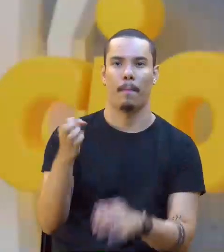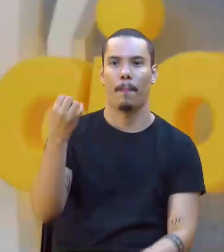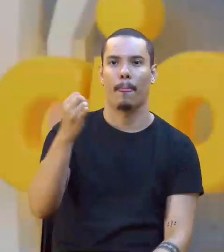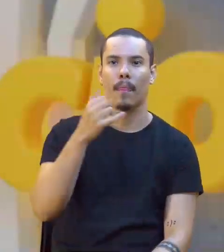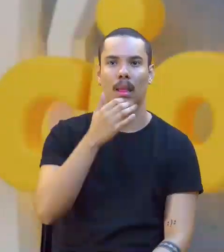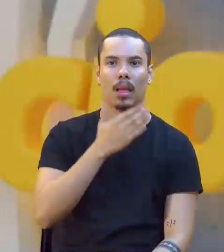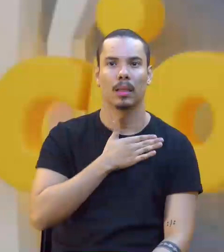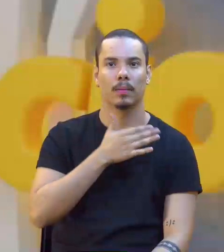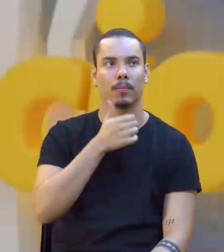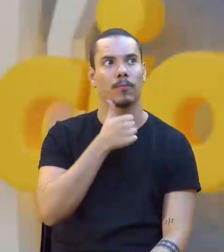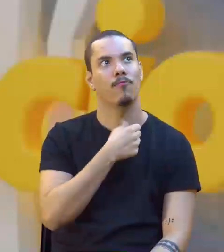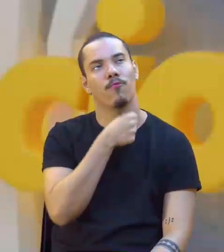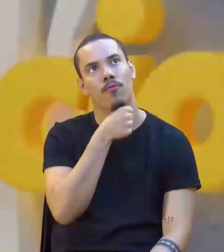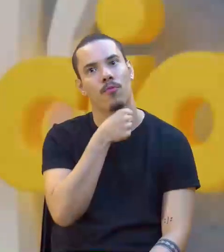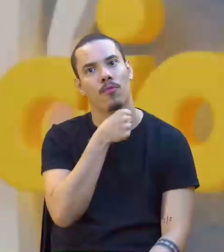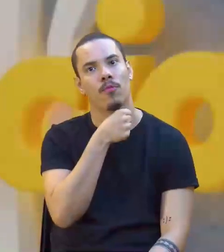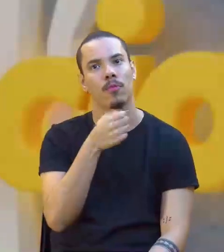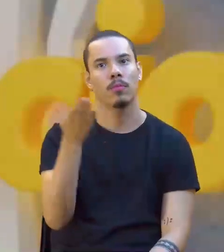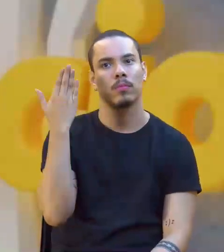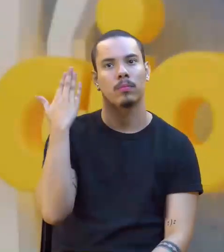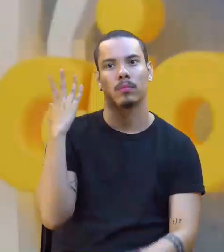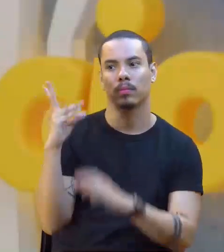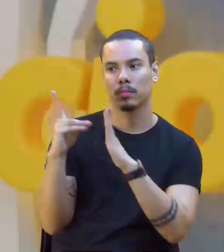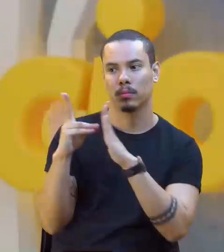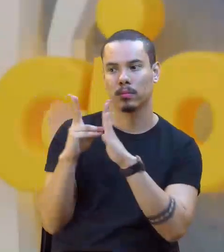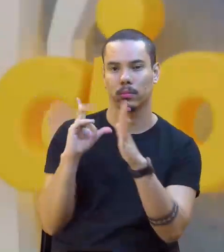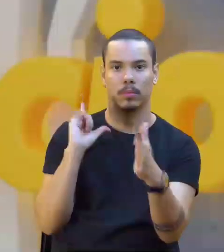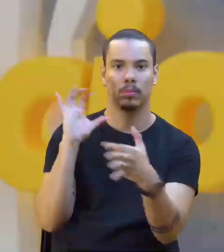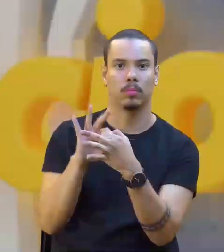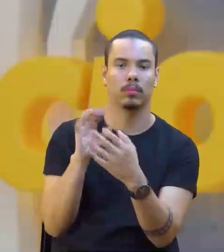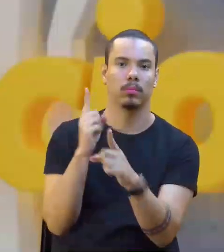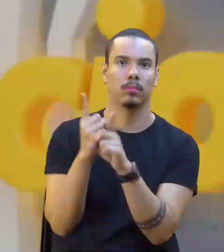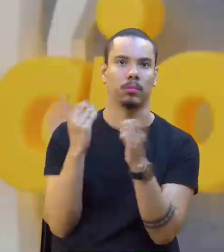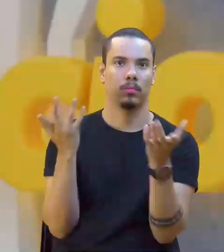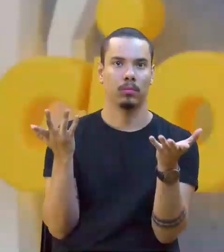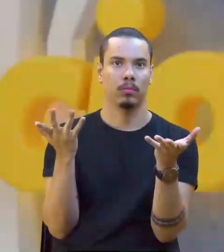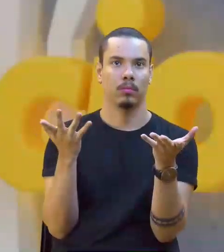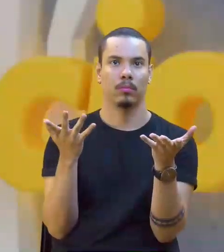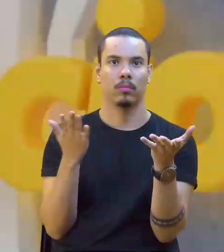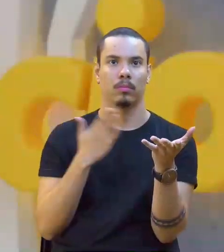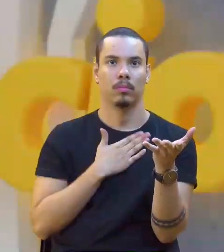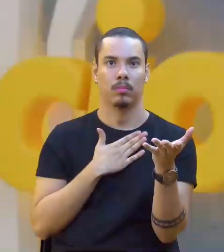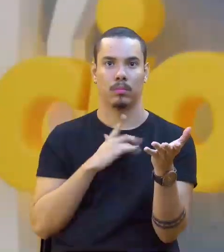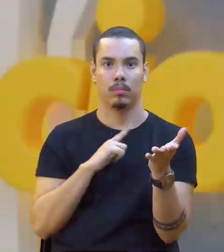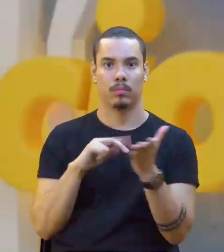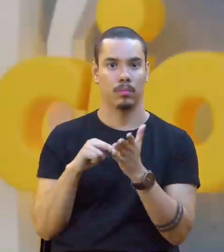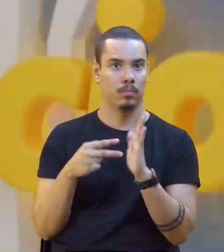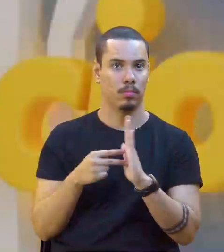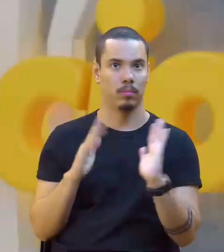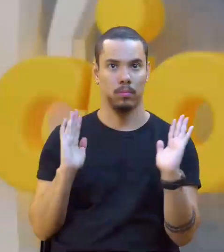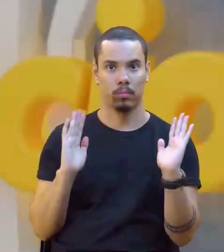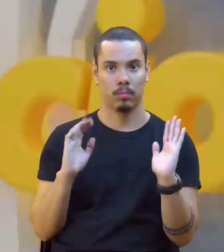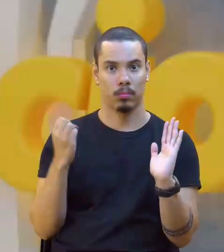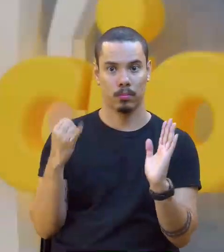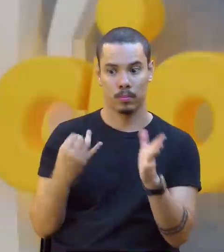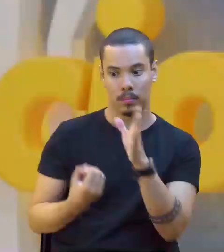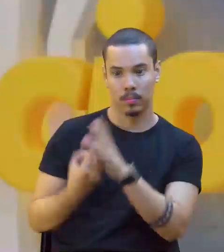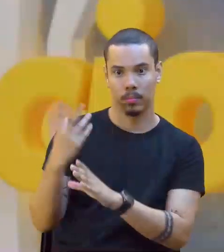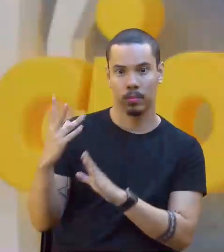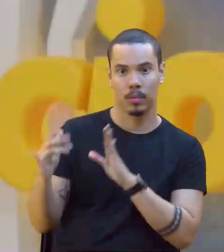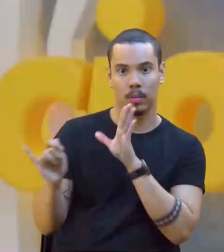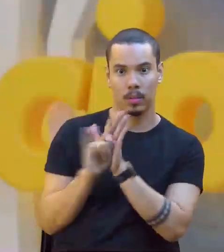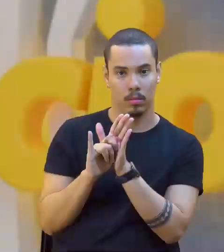avós foram indígenas, eu me identifico com isso. Isso para mim tem um significado. Isso formou a minha identidade.